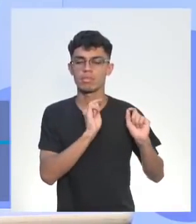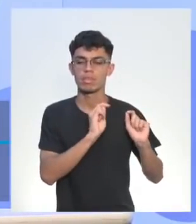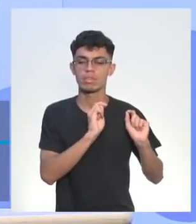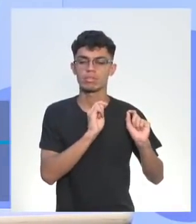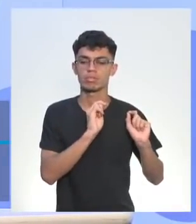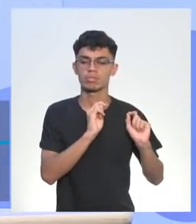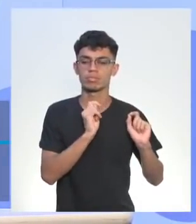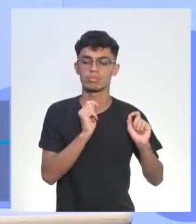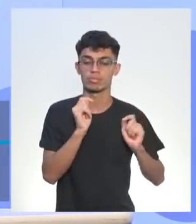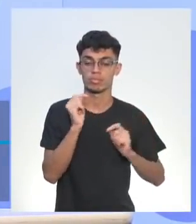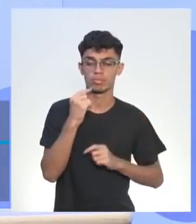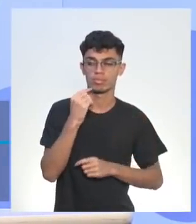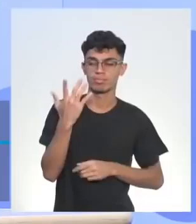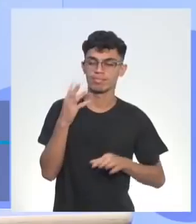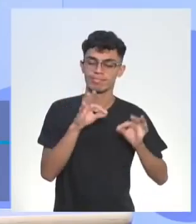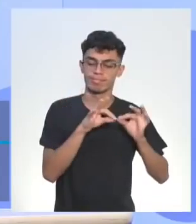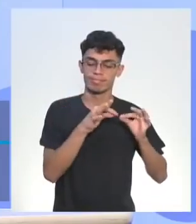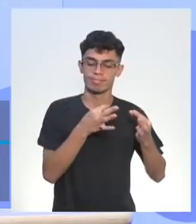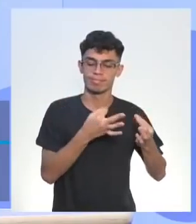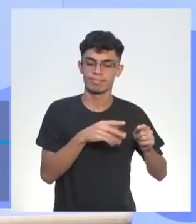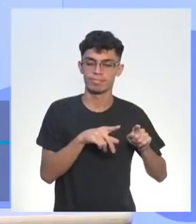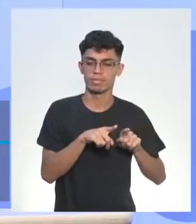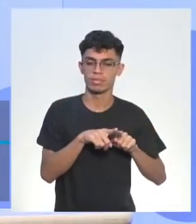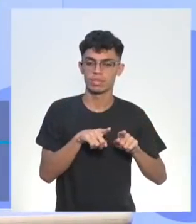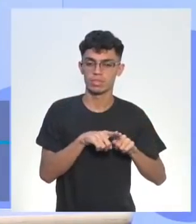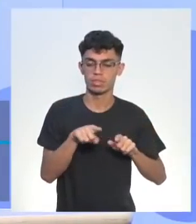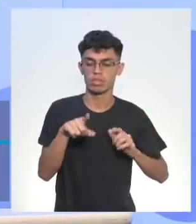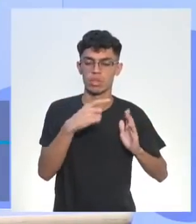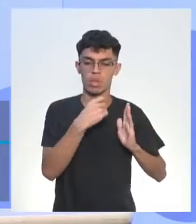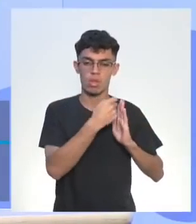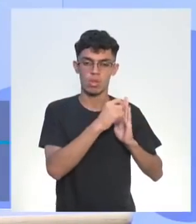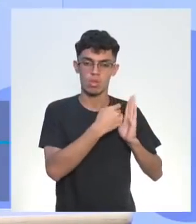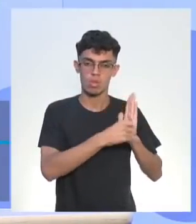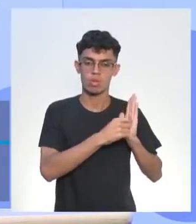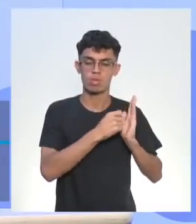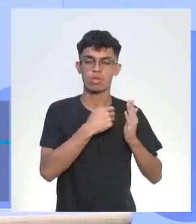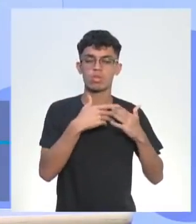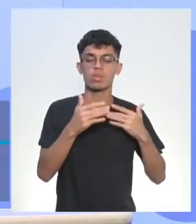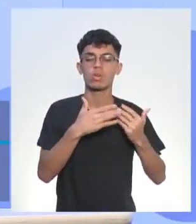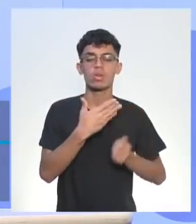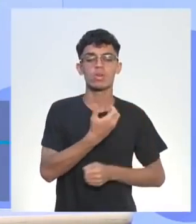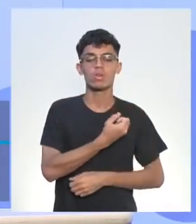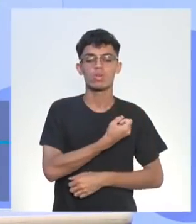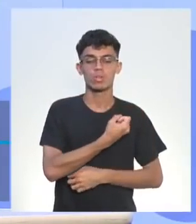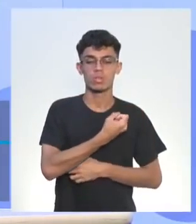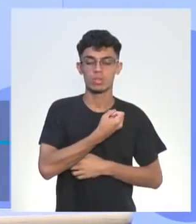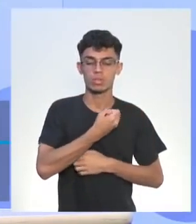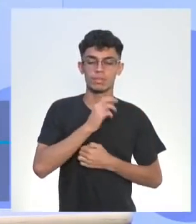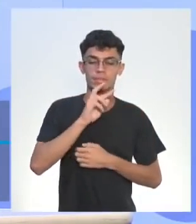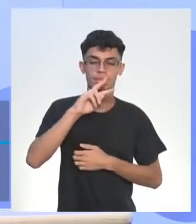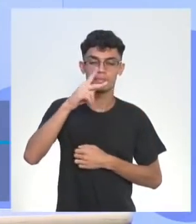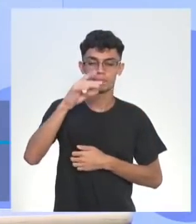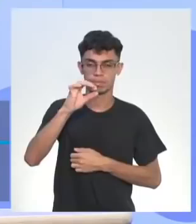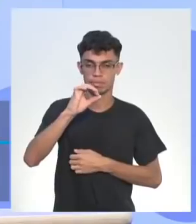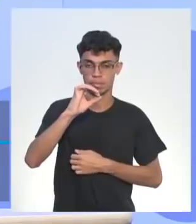essa é uma das mais simples também. E anote aí no seu caderno, qualquer número elevado a